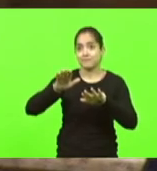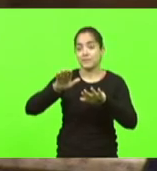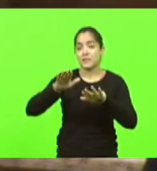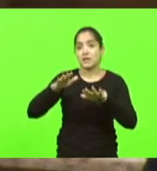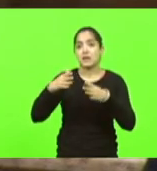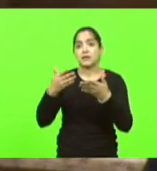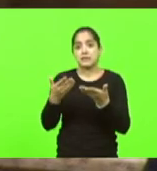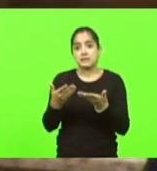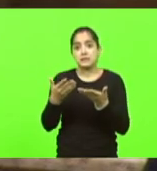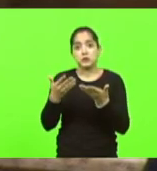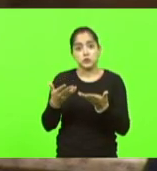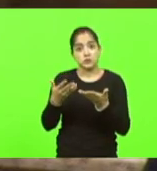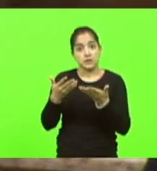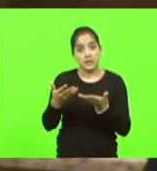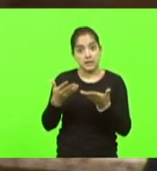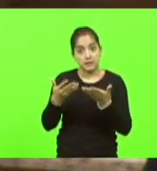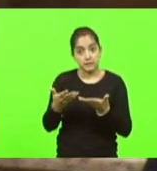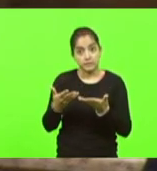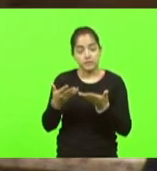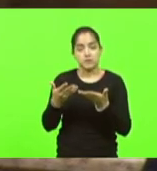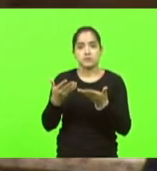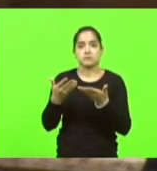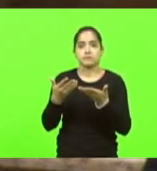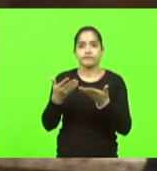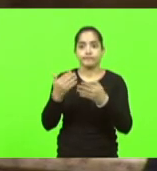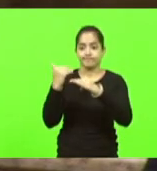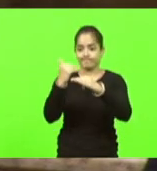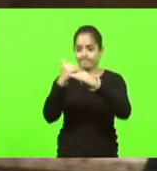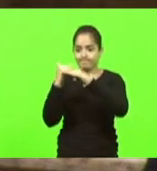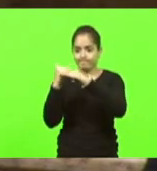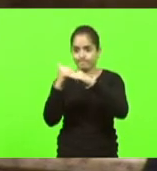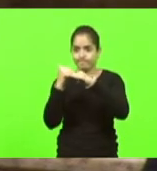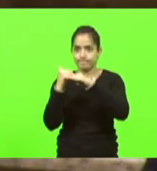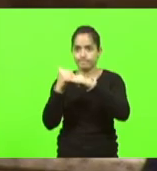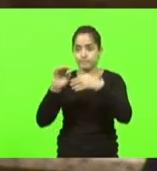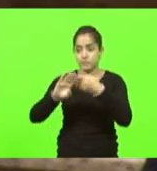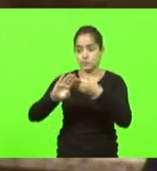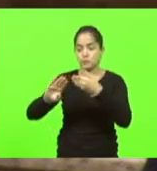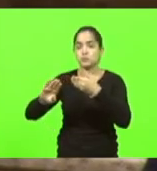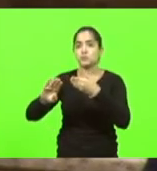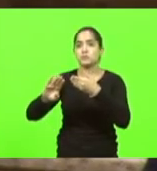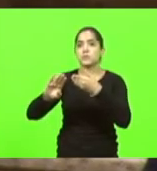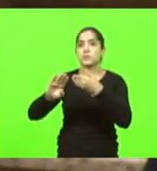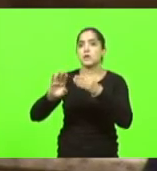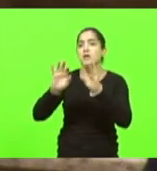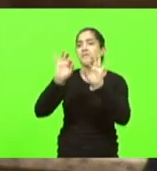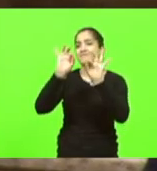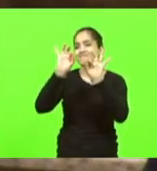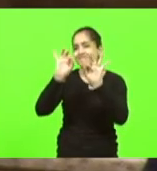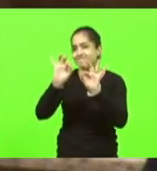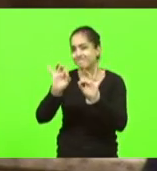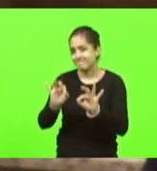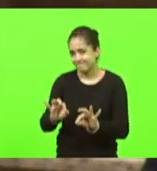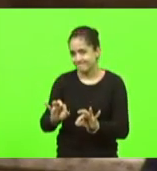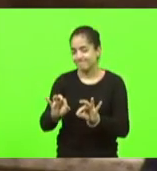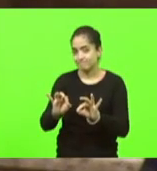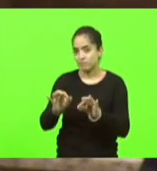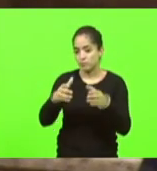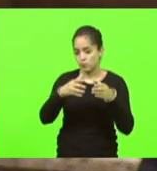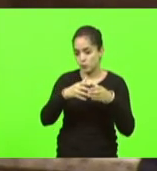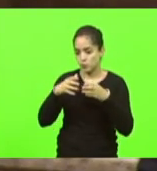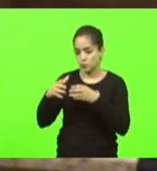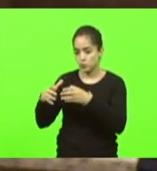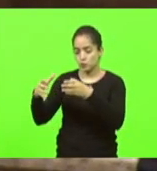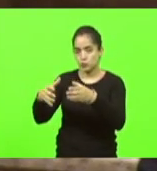pouco mais do que a maioria tirando essa questão da paridade e integralidade que eu tenho certeza que junto com as categorias